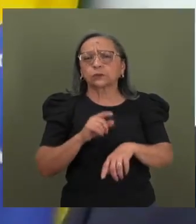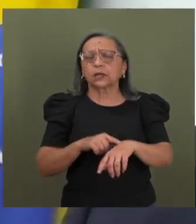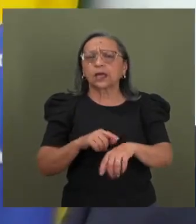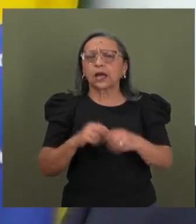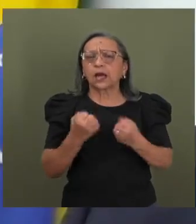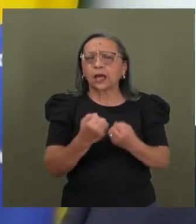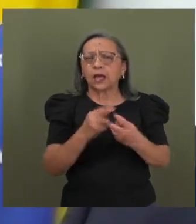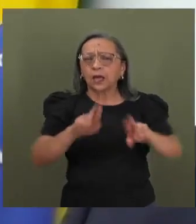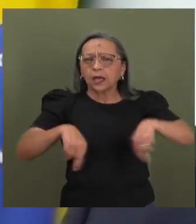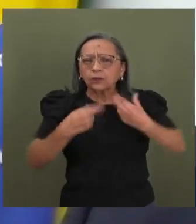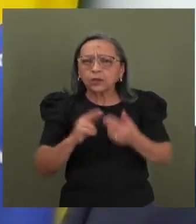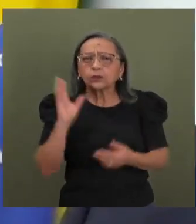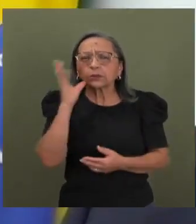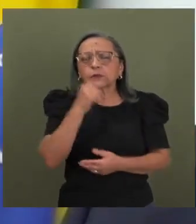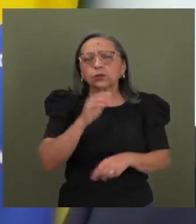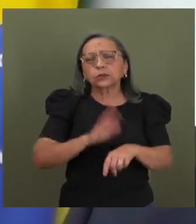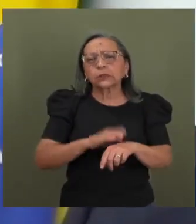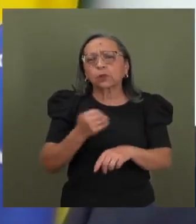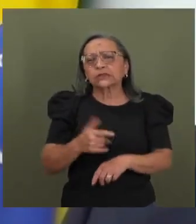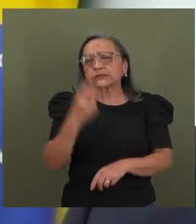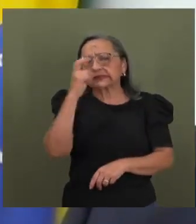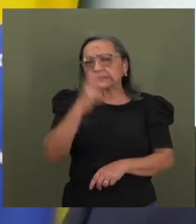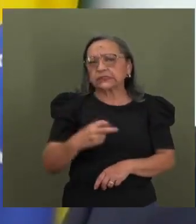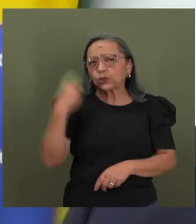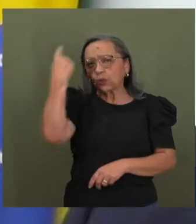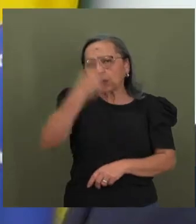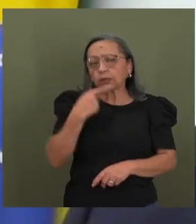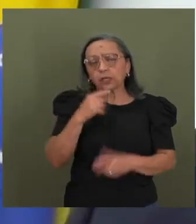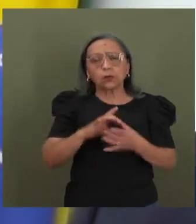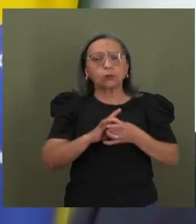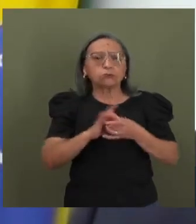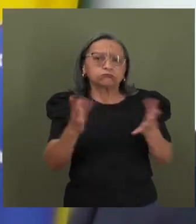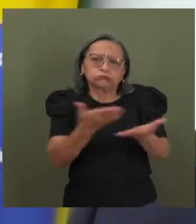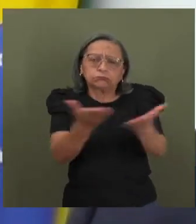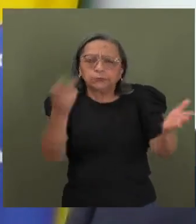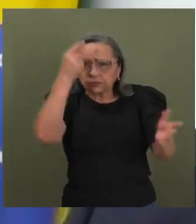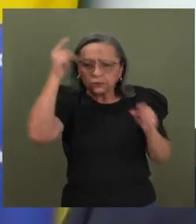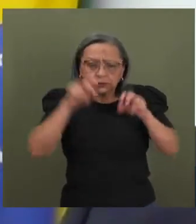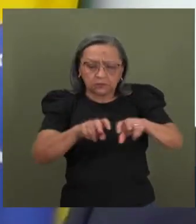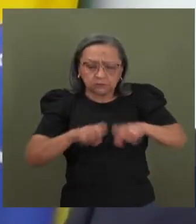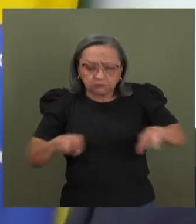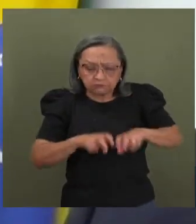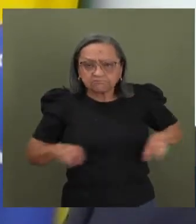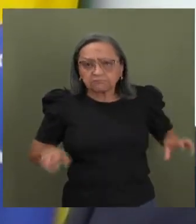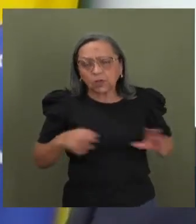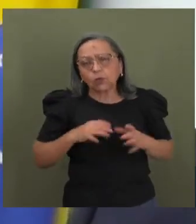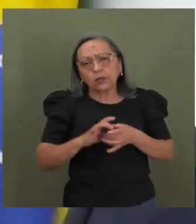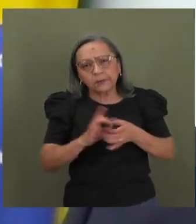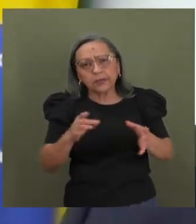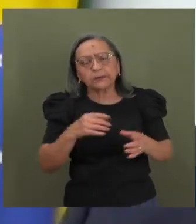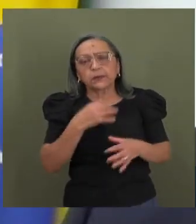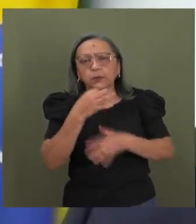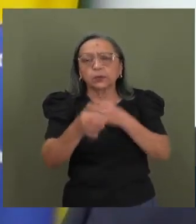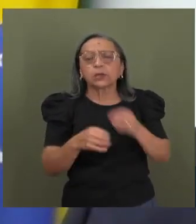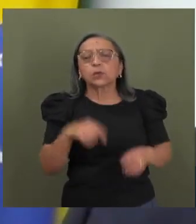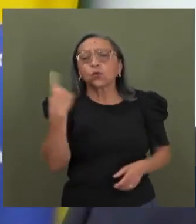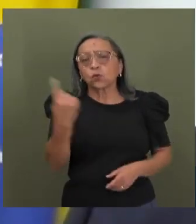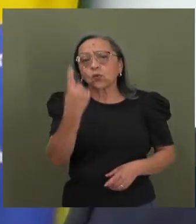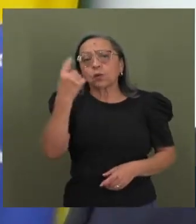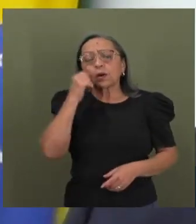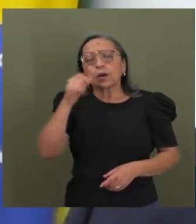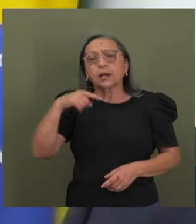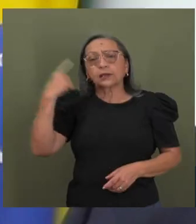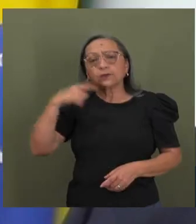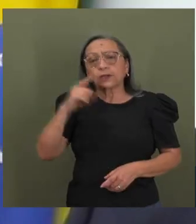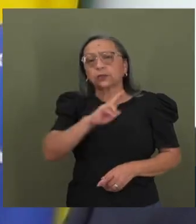quase de debate, eu abri a palavra para o público presente, né? E uma advogada,